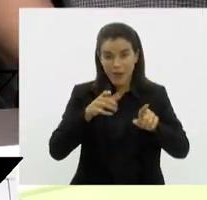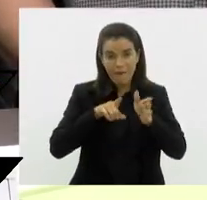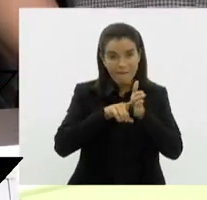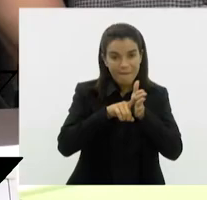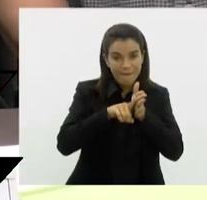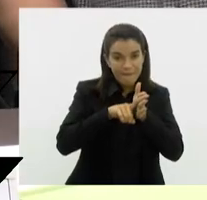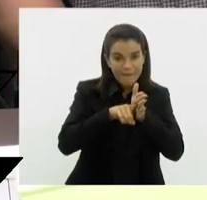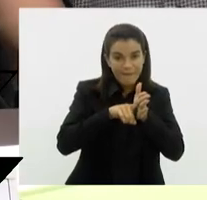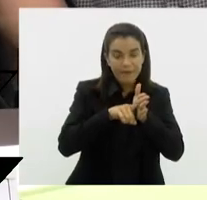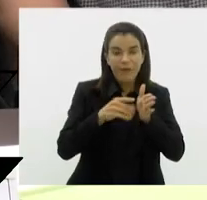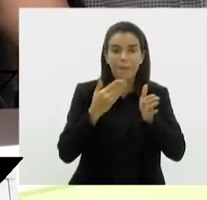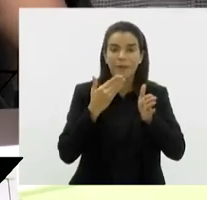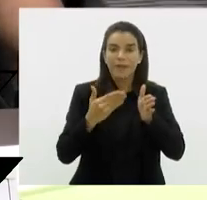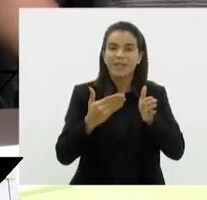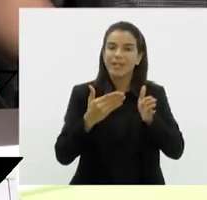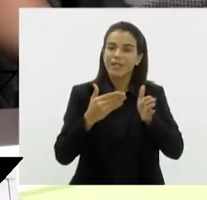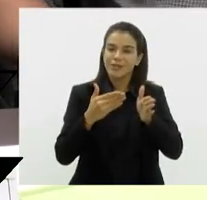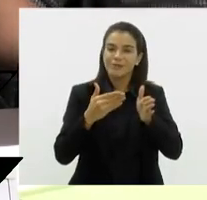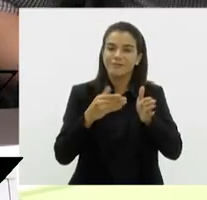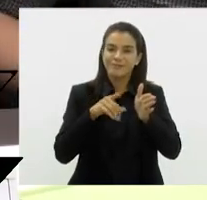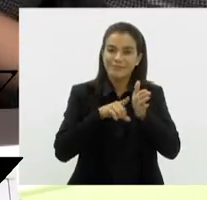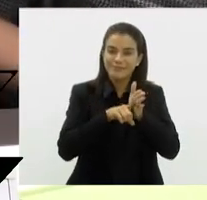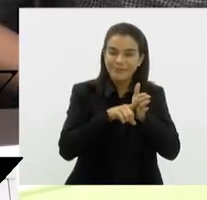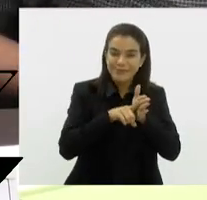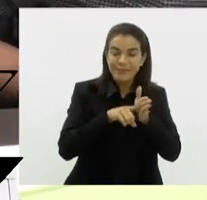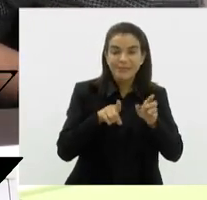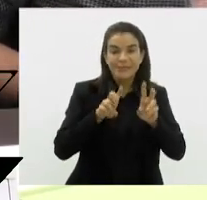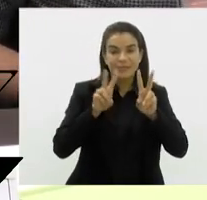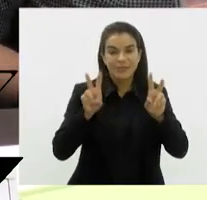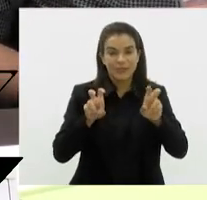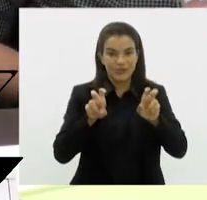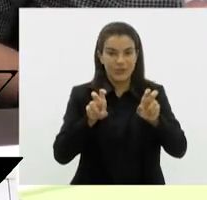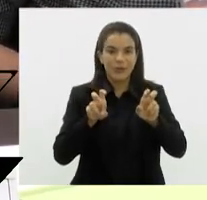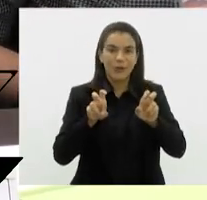nesse meu pedido de vista sobre o projeto e sobre o parecer